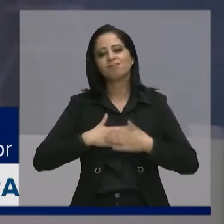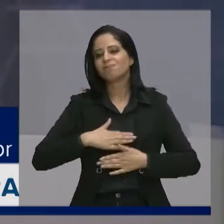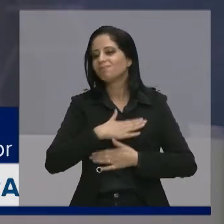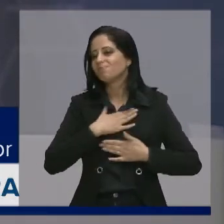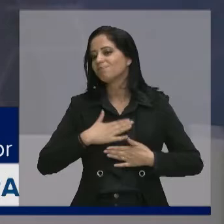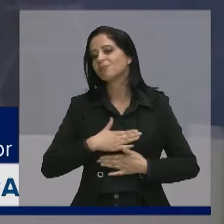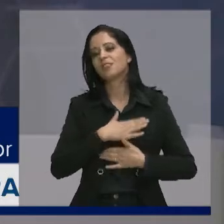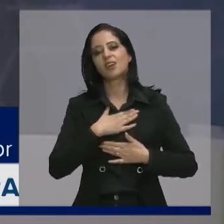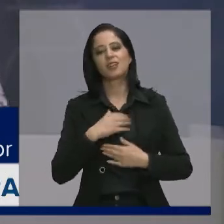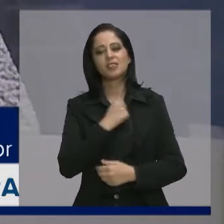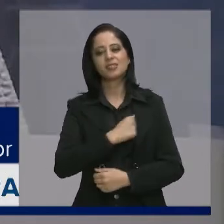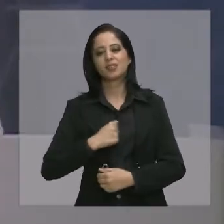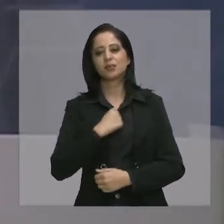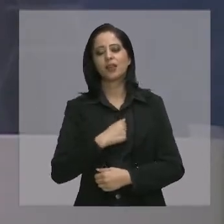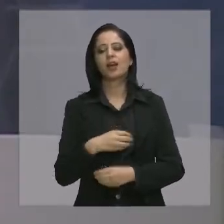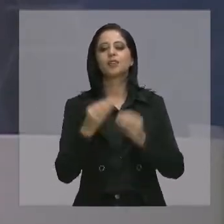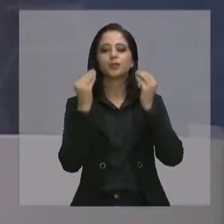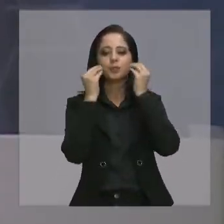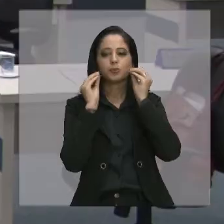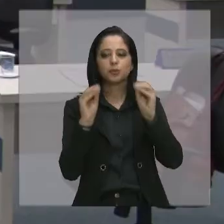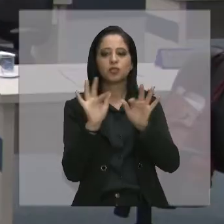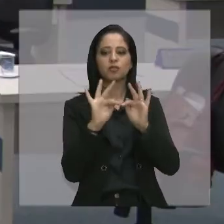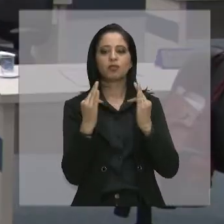todos da família.